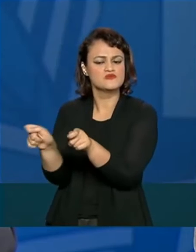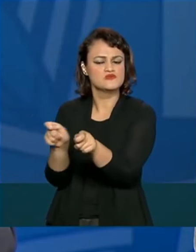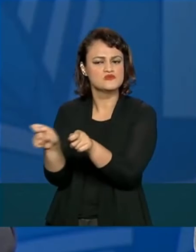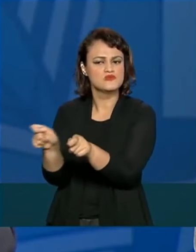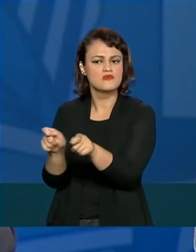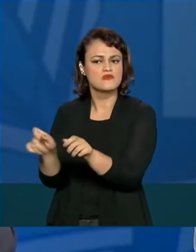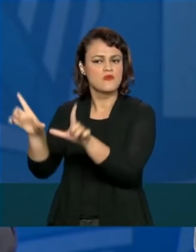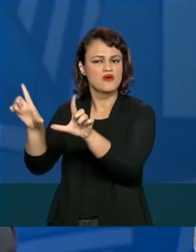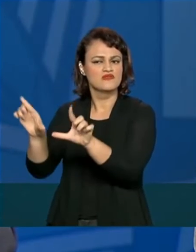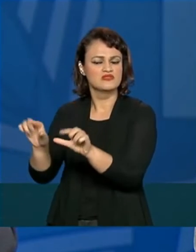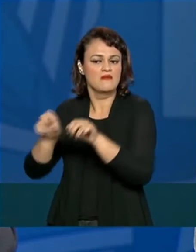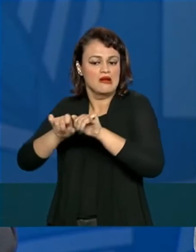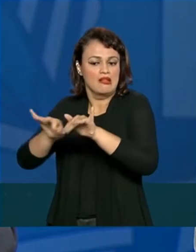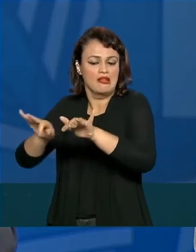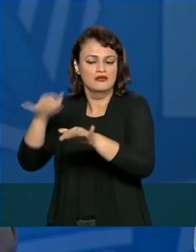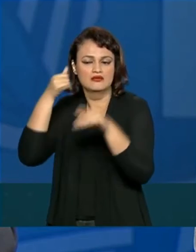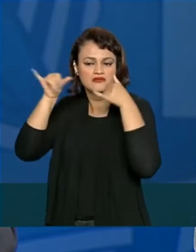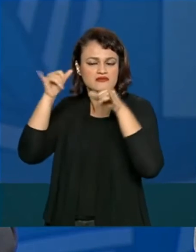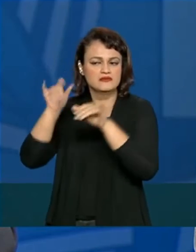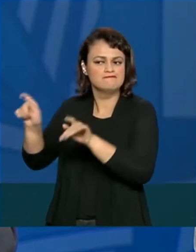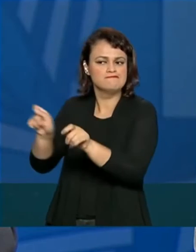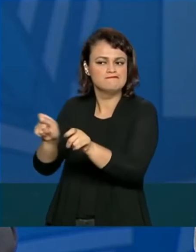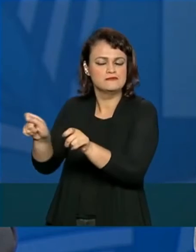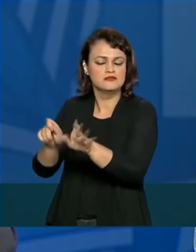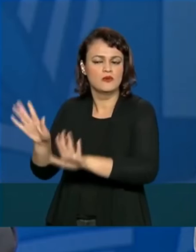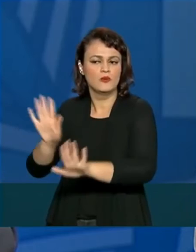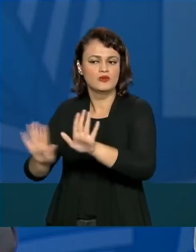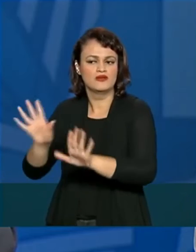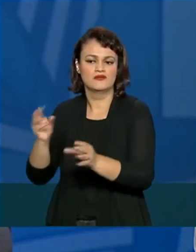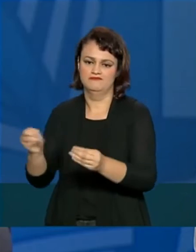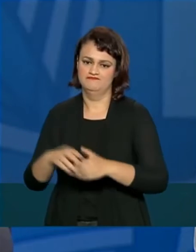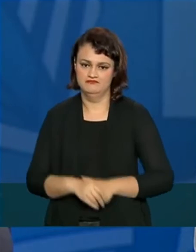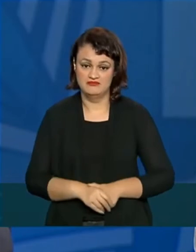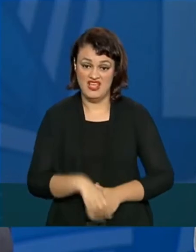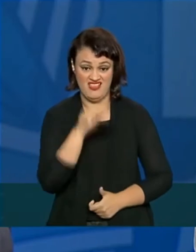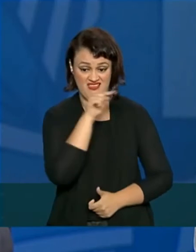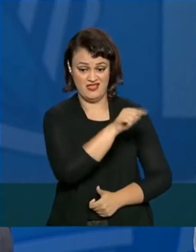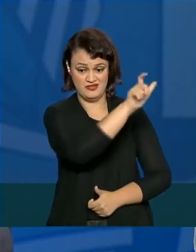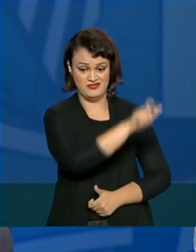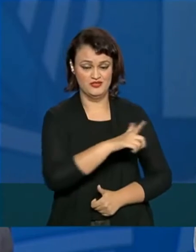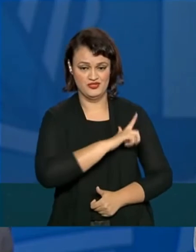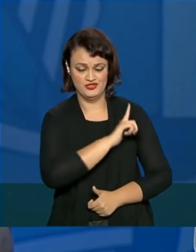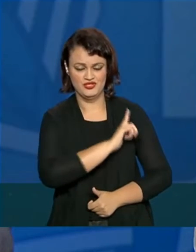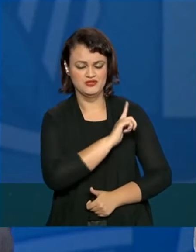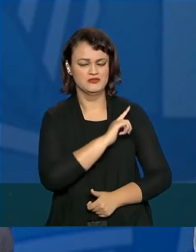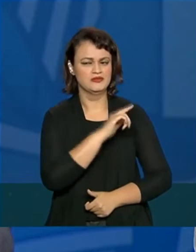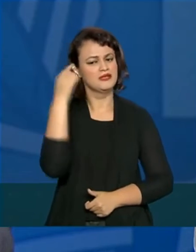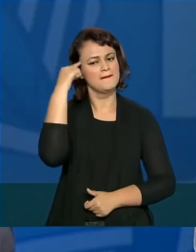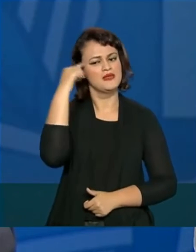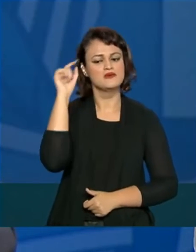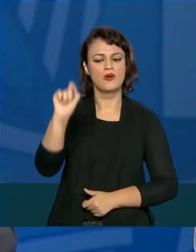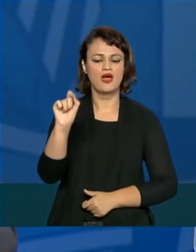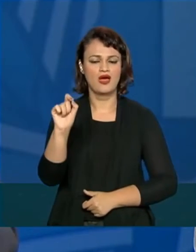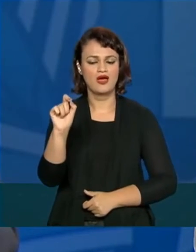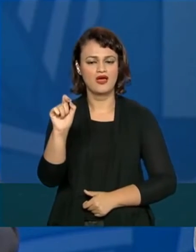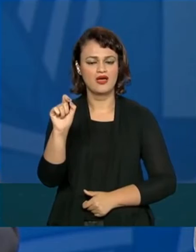a contaminação coletiva da população. E é óbvio que ele tem que, baseado nessas condições,